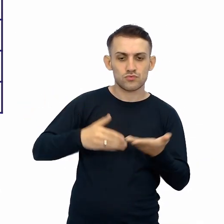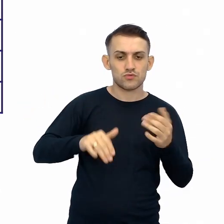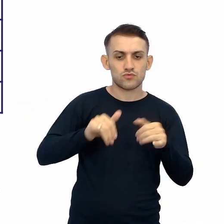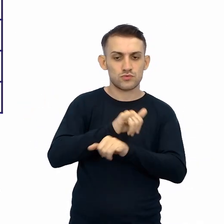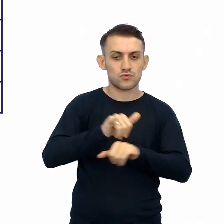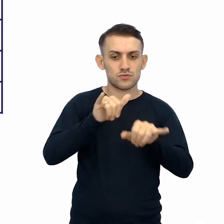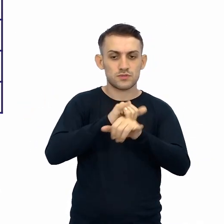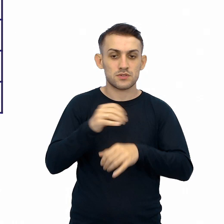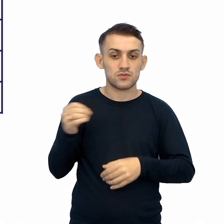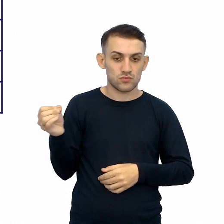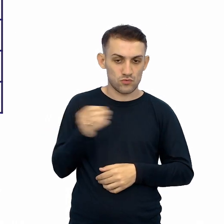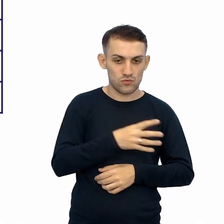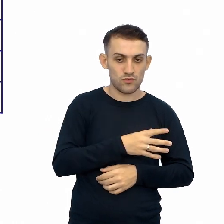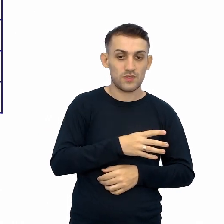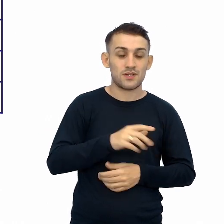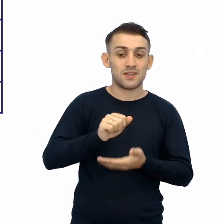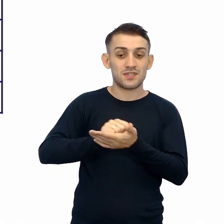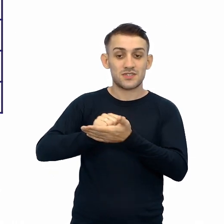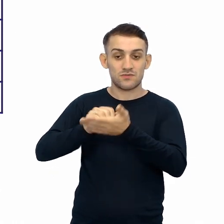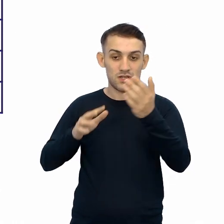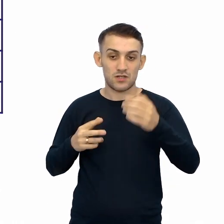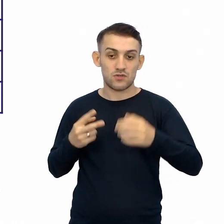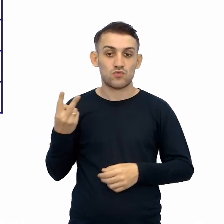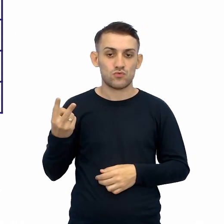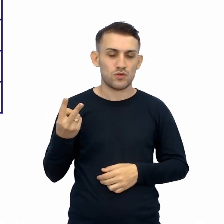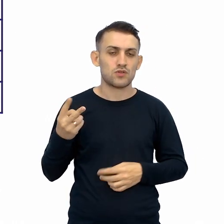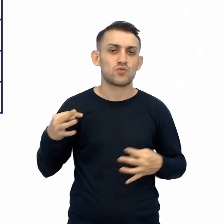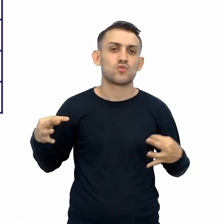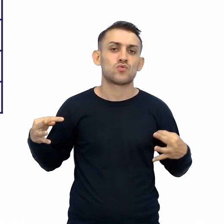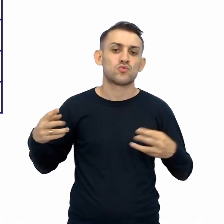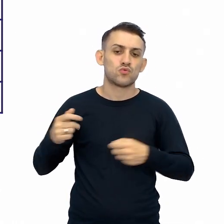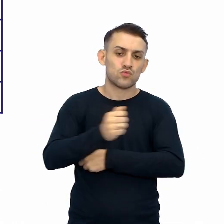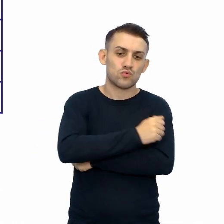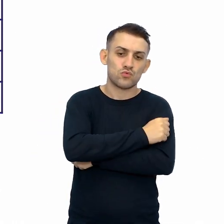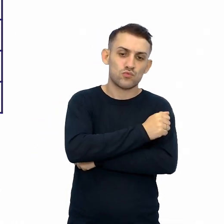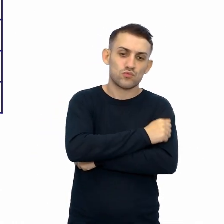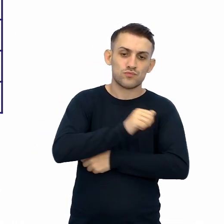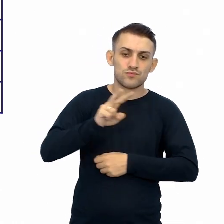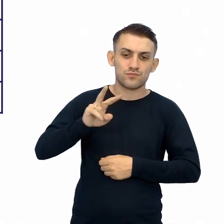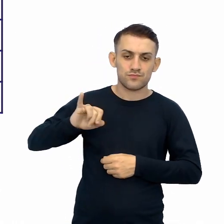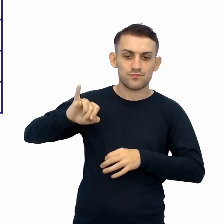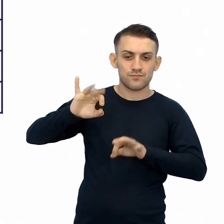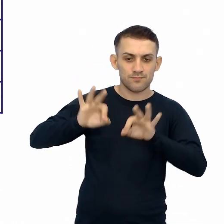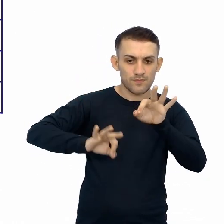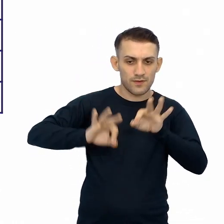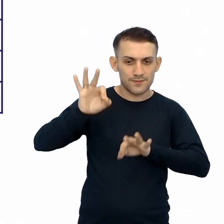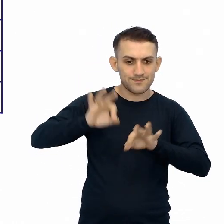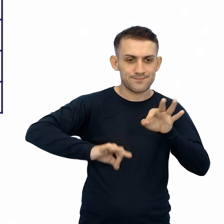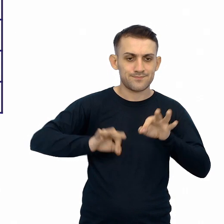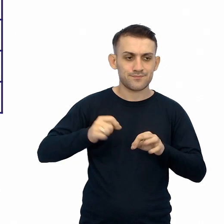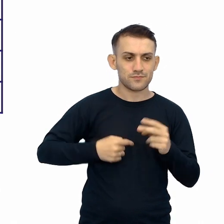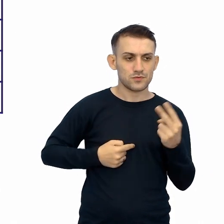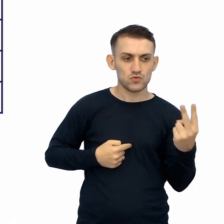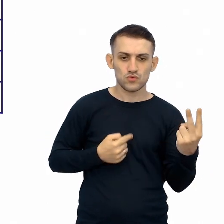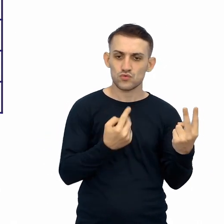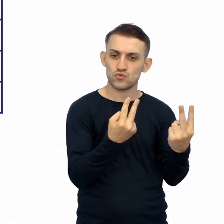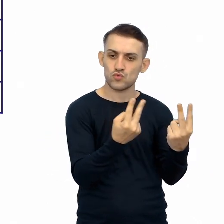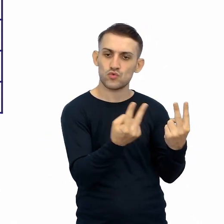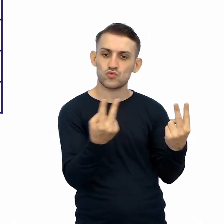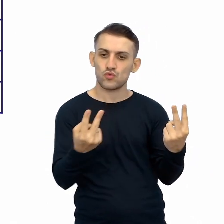na segunda atividade do material, os estudantes vão ser organizados em duplas